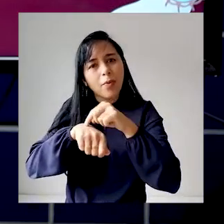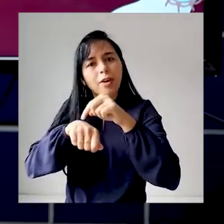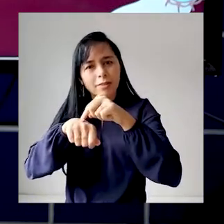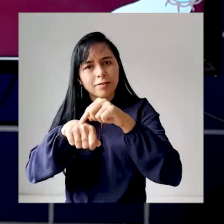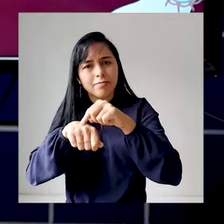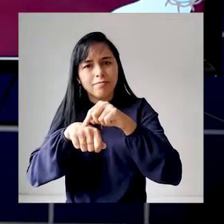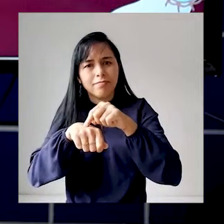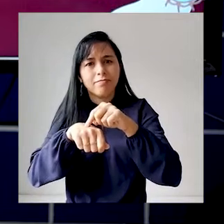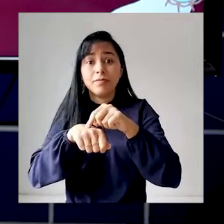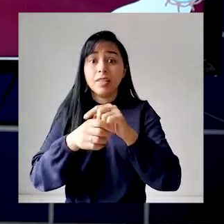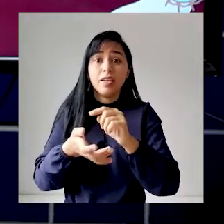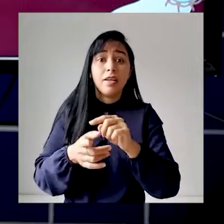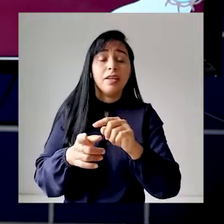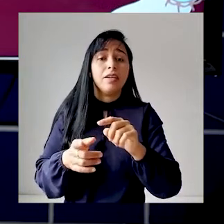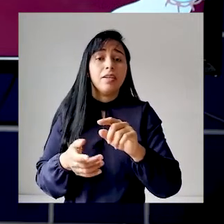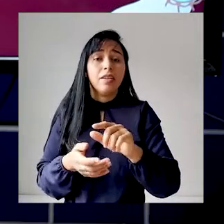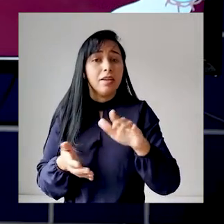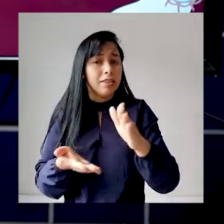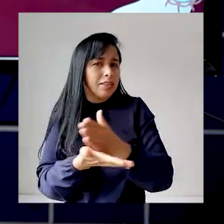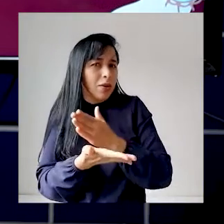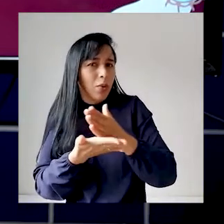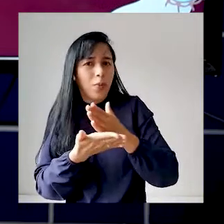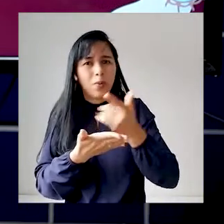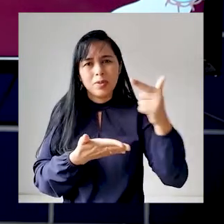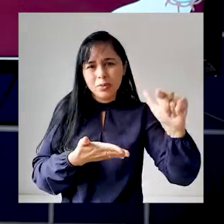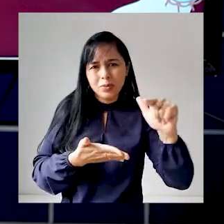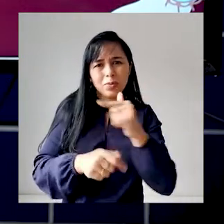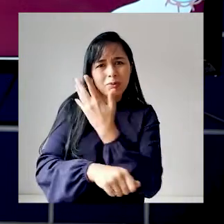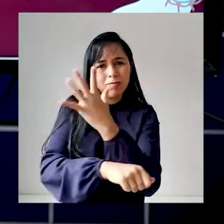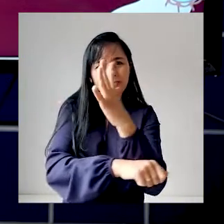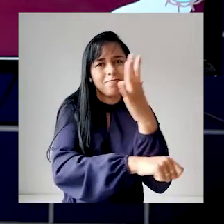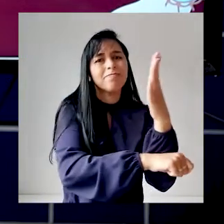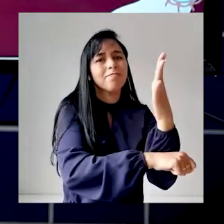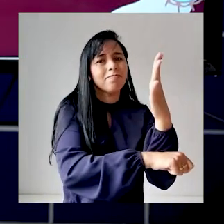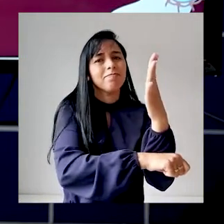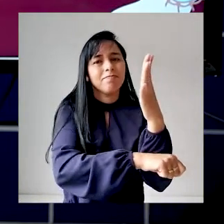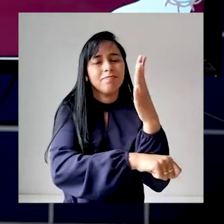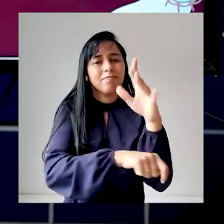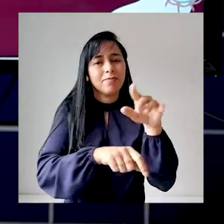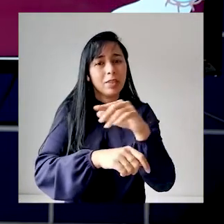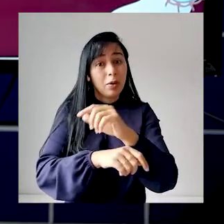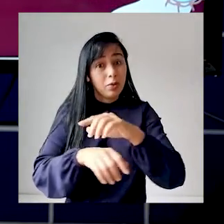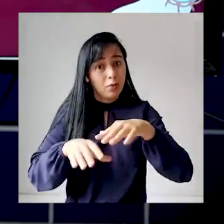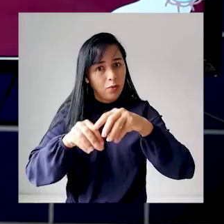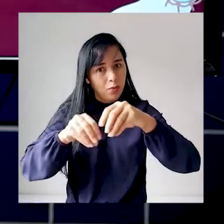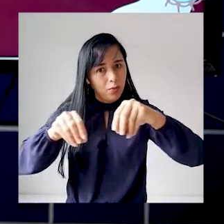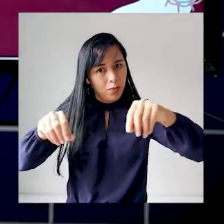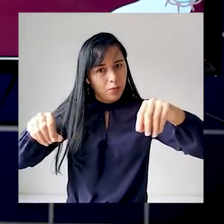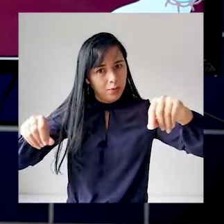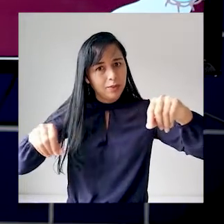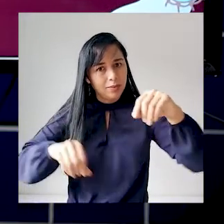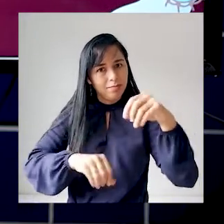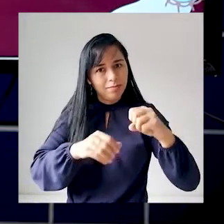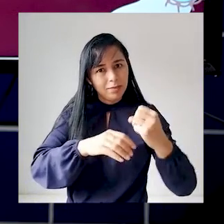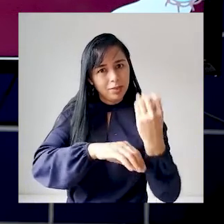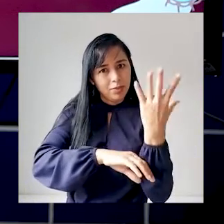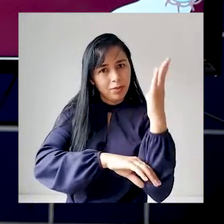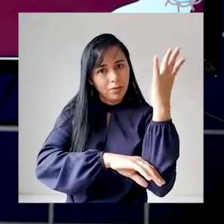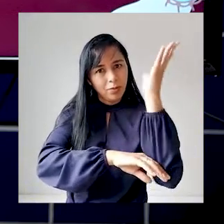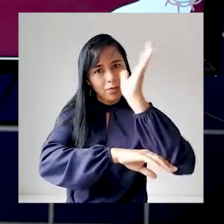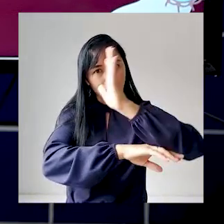morangueiro, mas algumas outras plantas que crescem rasteiras ao